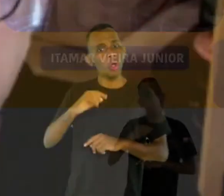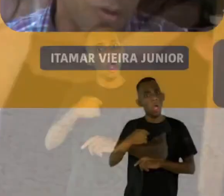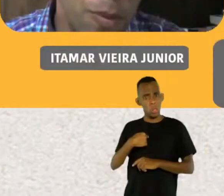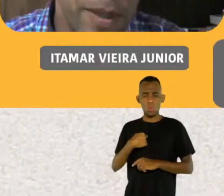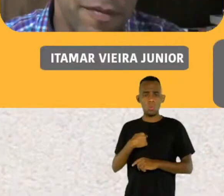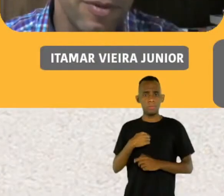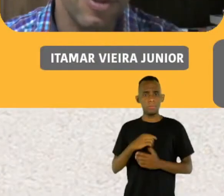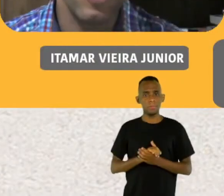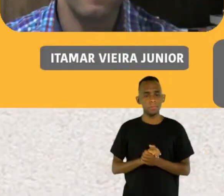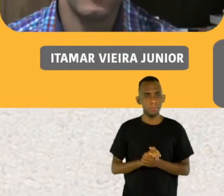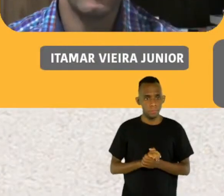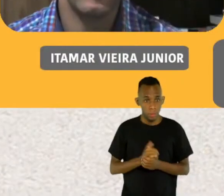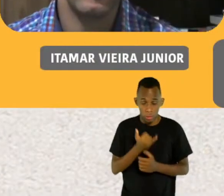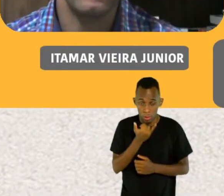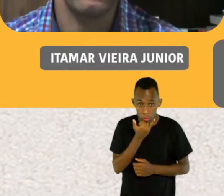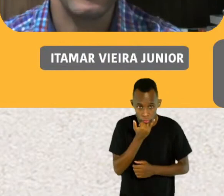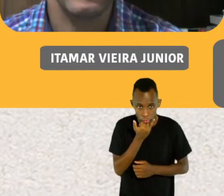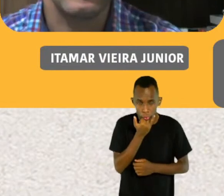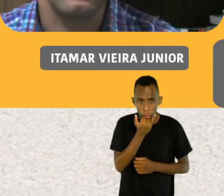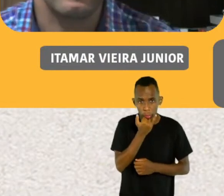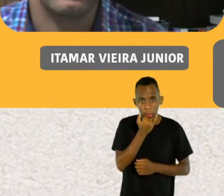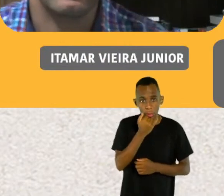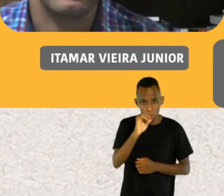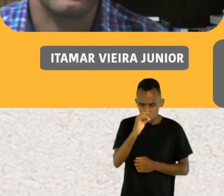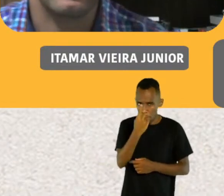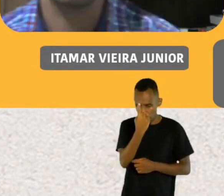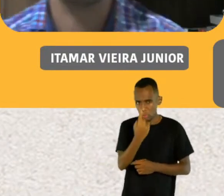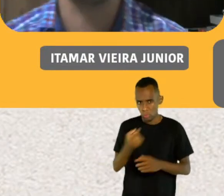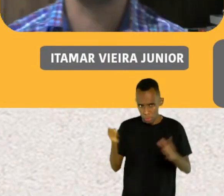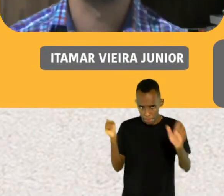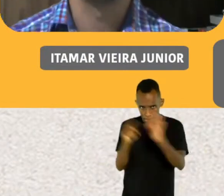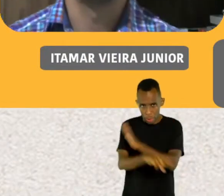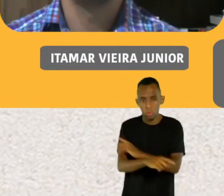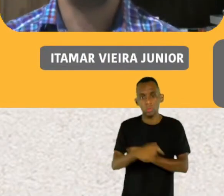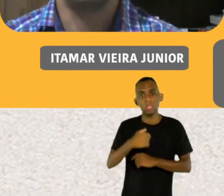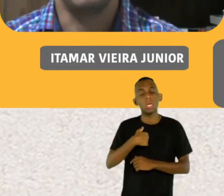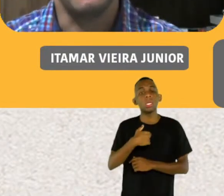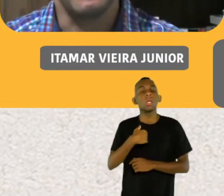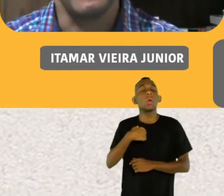acho... Desculpe, Afonso, só mais uma questão que eu achei bem interessante.